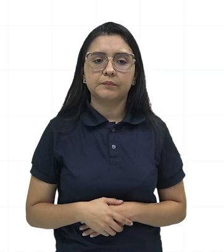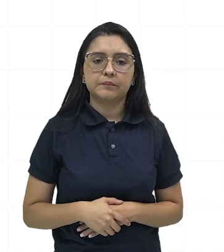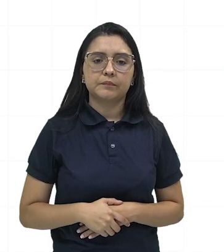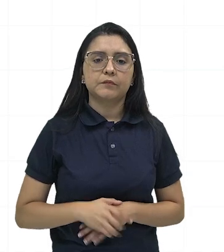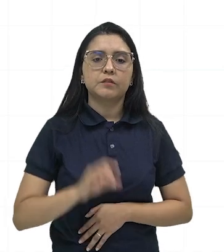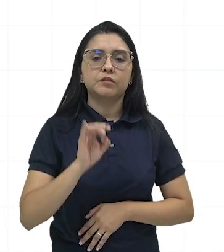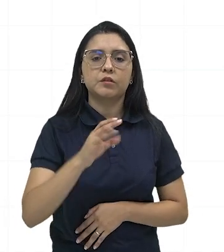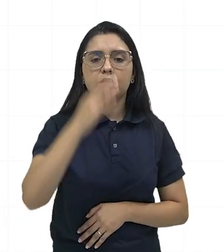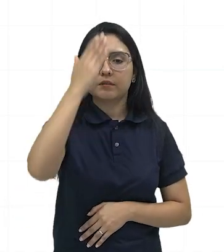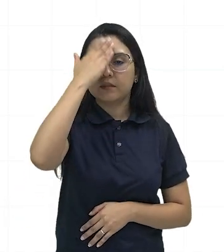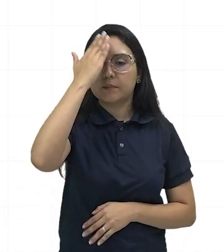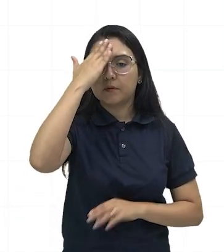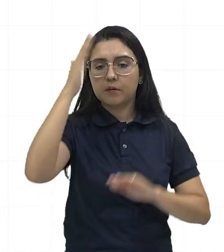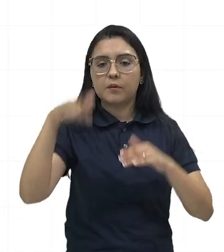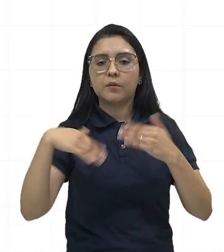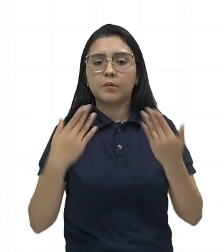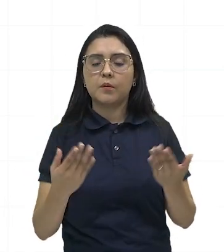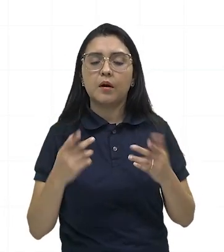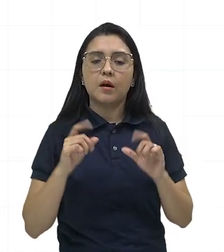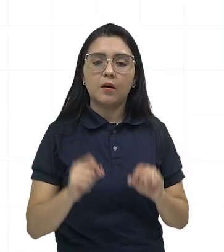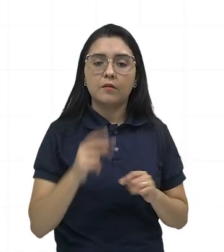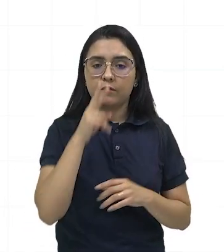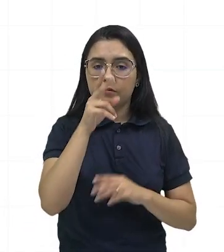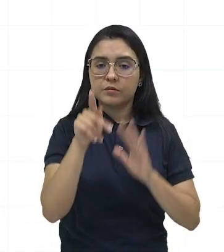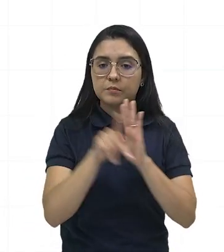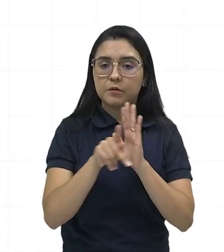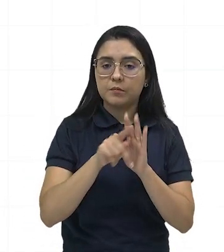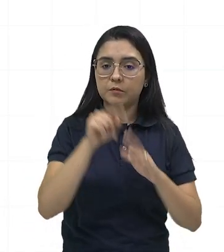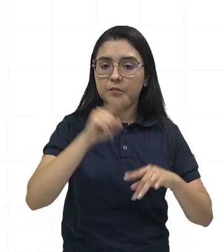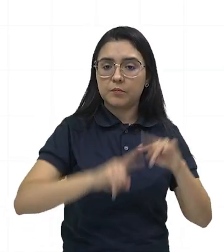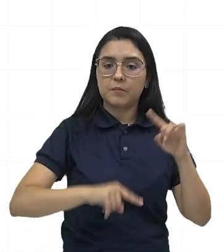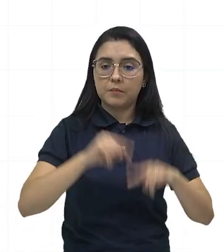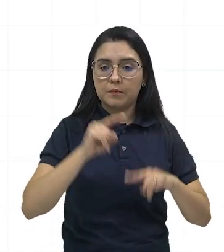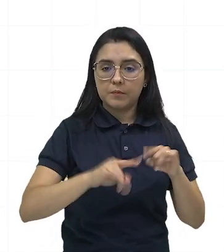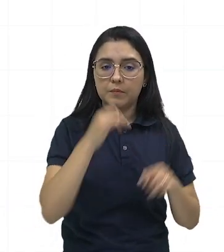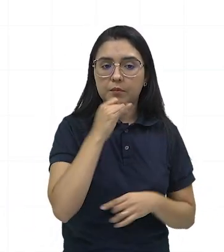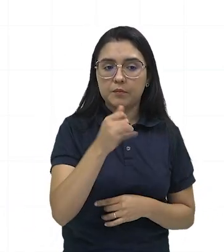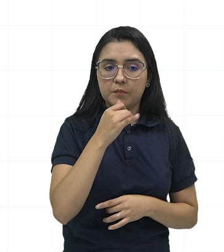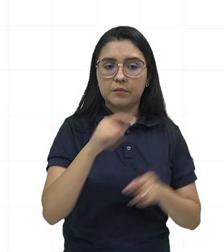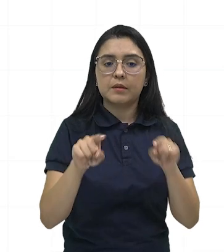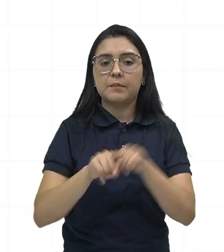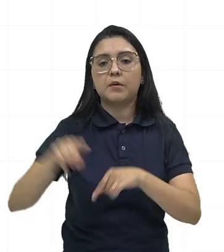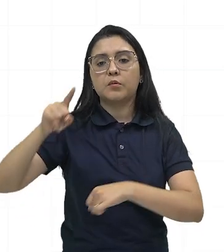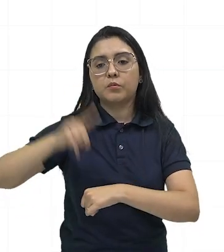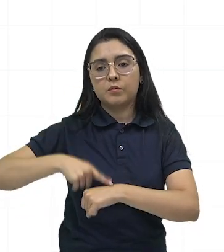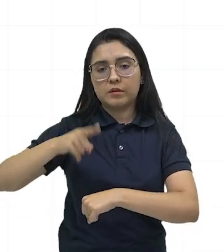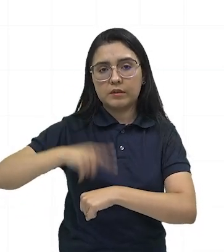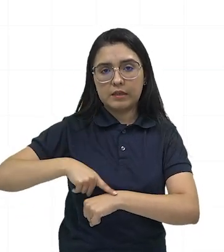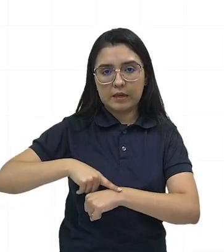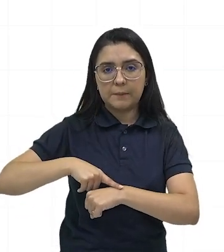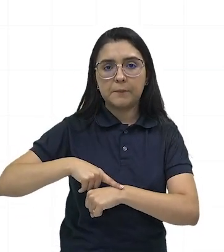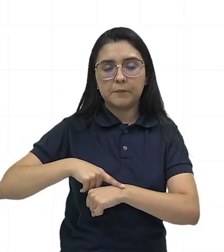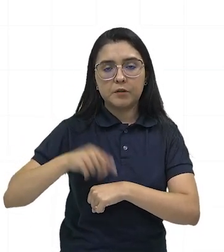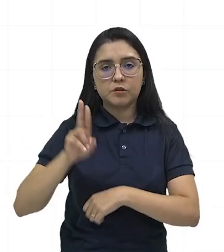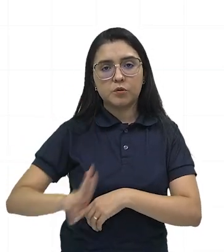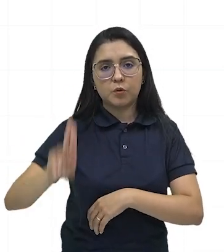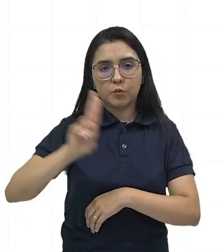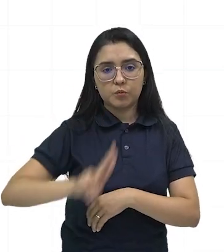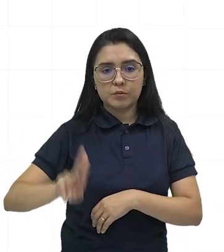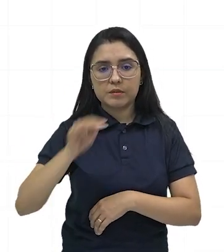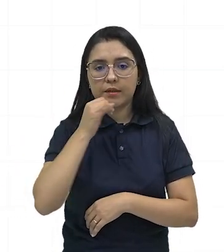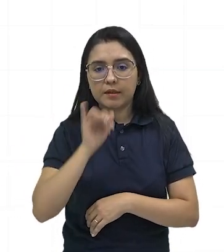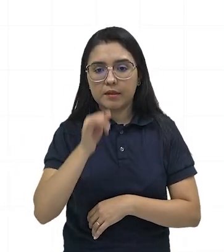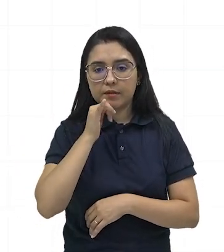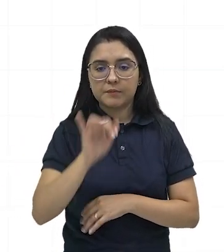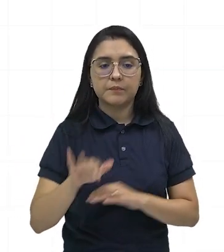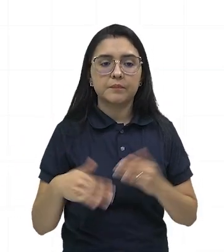Basta sabermos qual é a potência do aparelho, bem como o tempo em que esse aparelho funciona. Então a